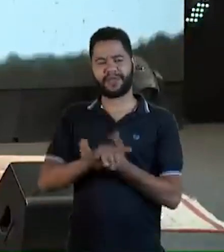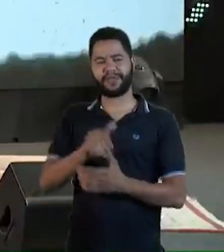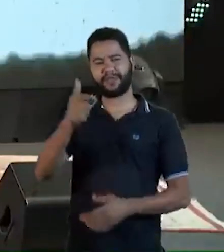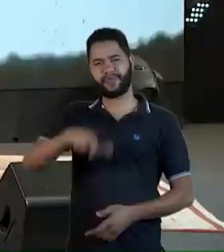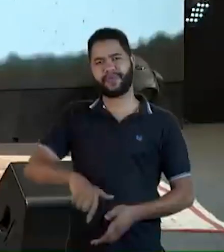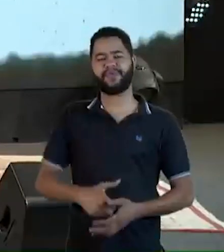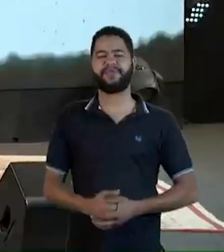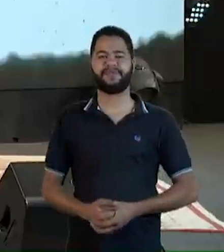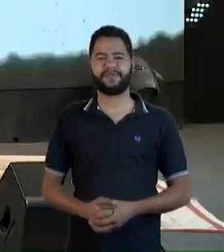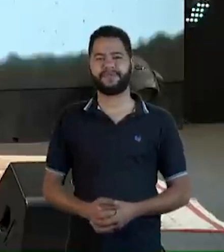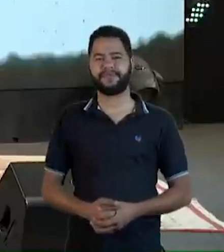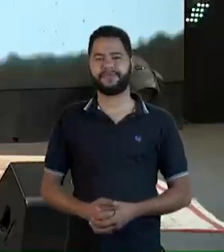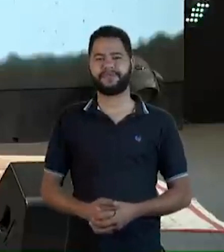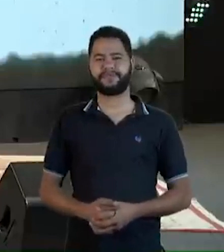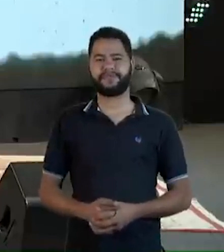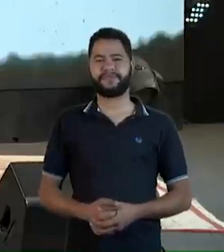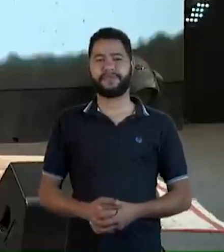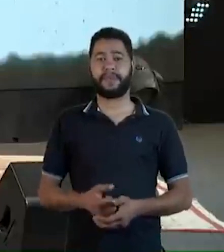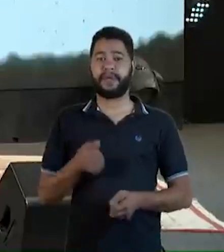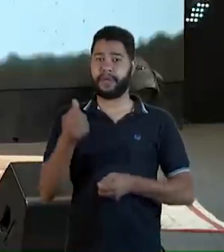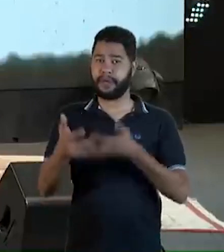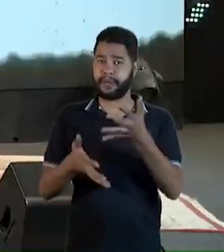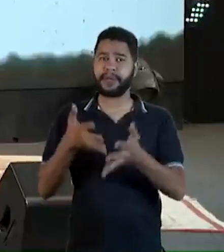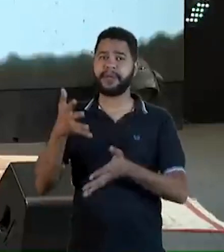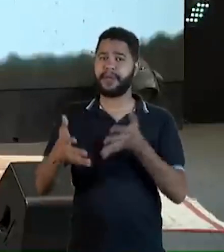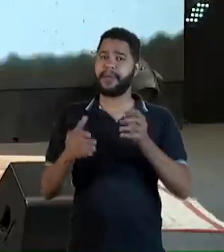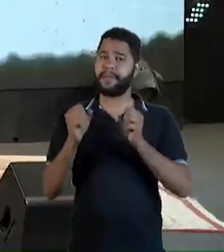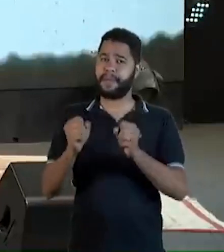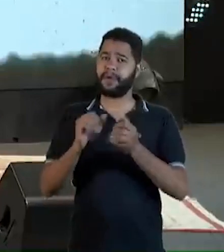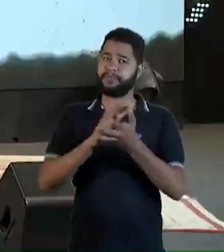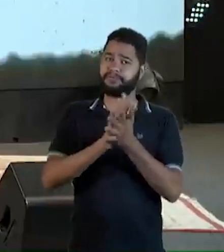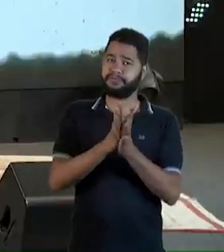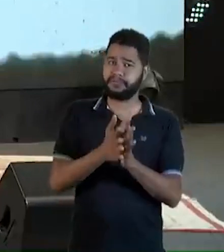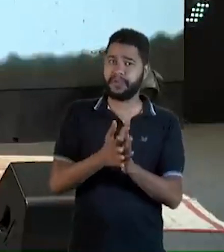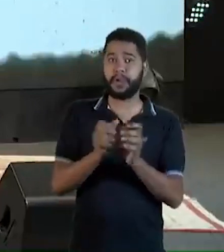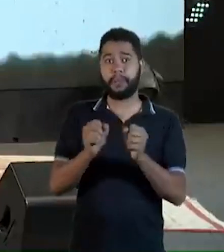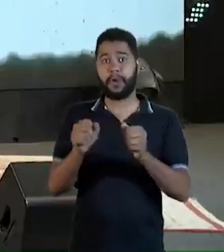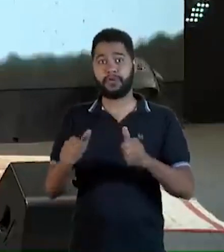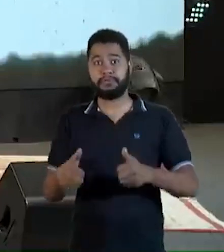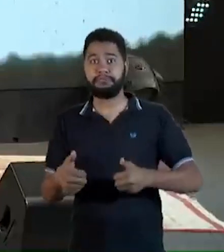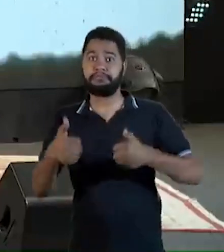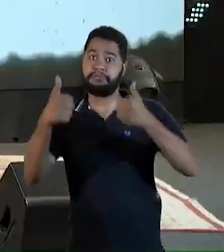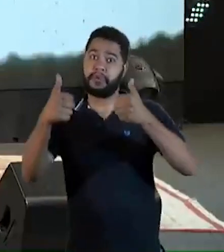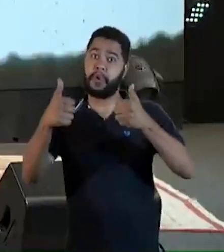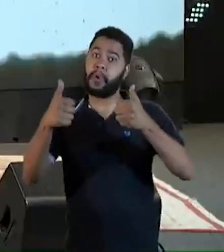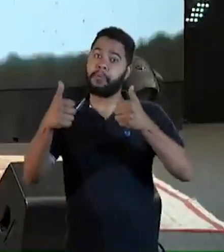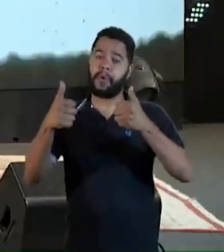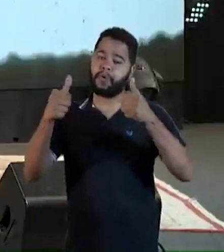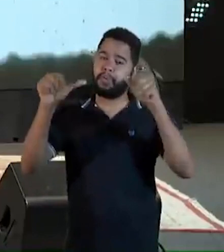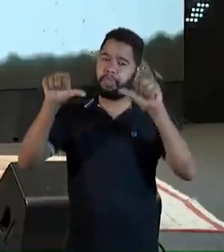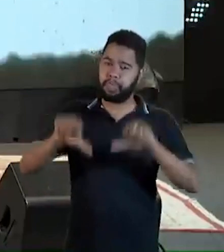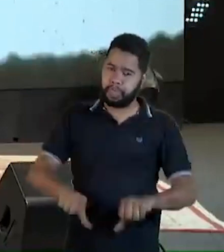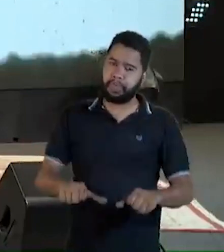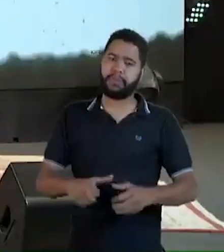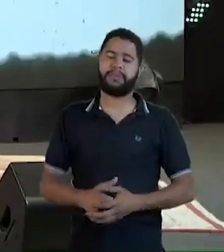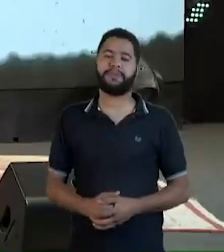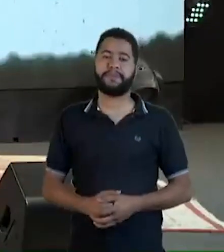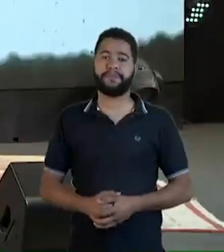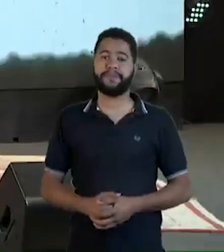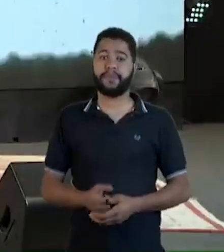de novo e as palavras podem matar podem ter Gere ou podem te abater